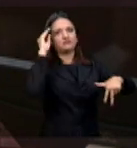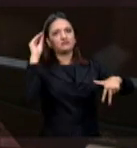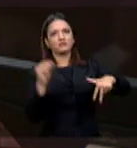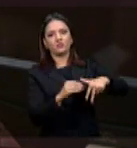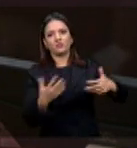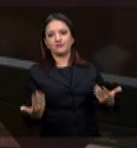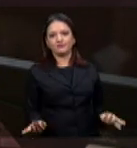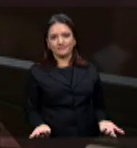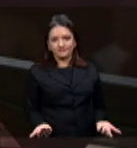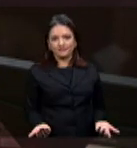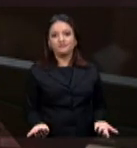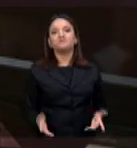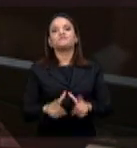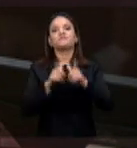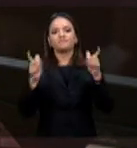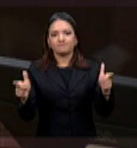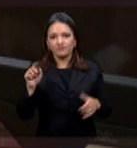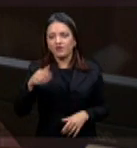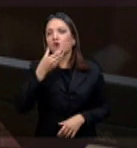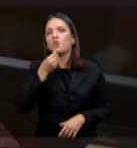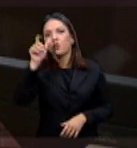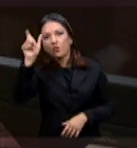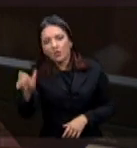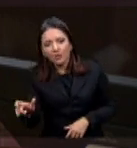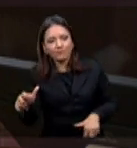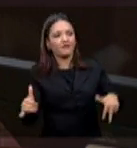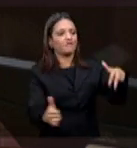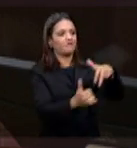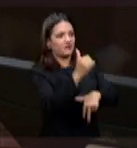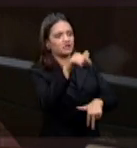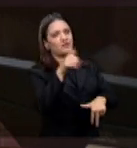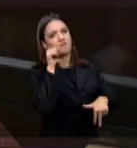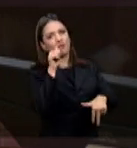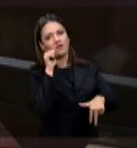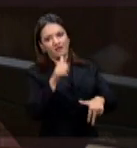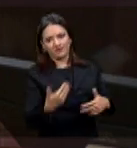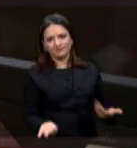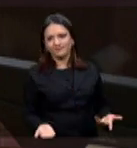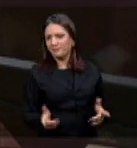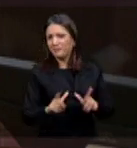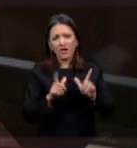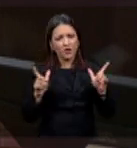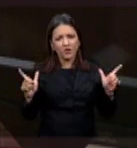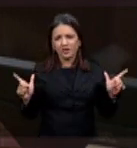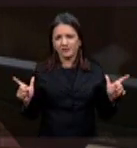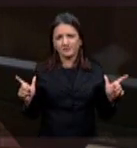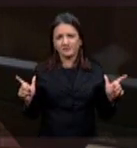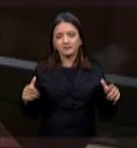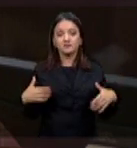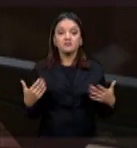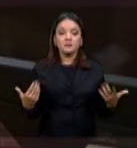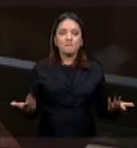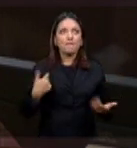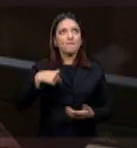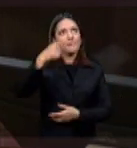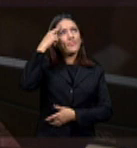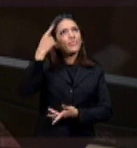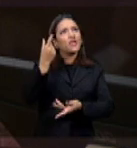o abusador é um homem e a vítima é uma mulher ou uma menina. E eu fico pensando em como que a gente